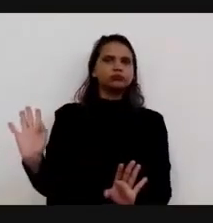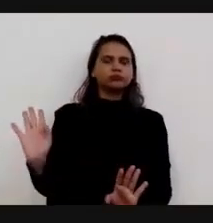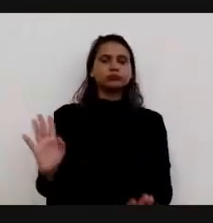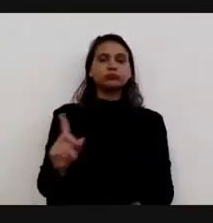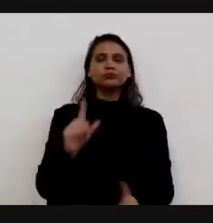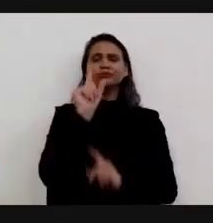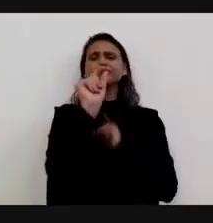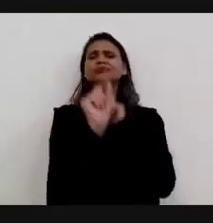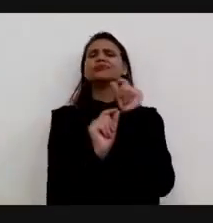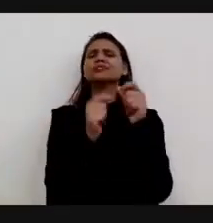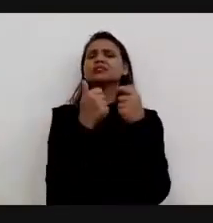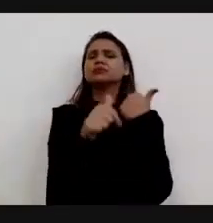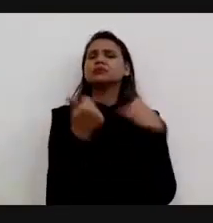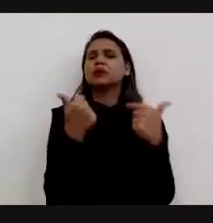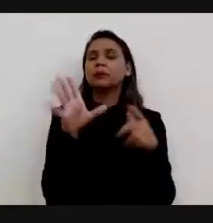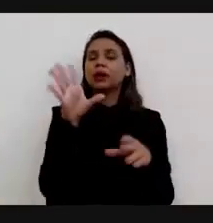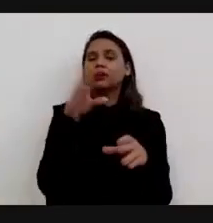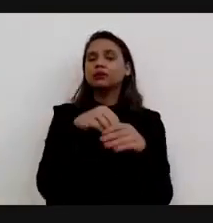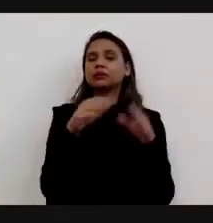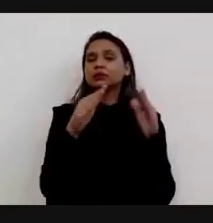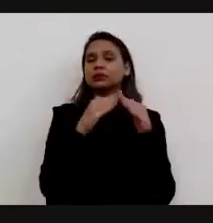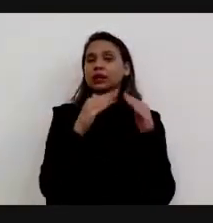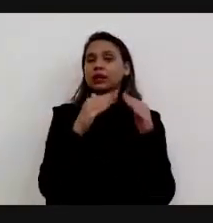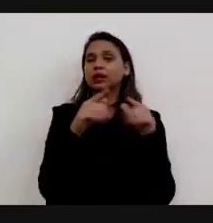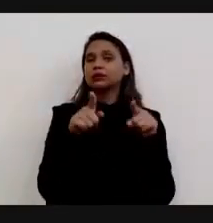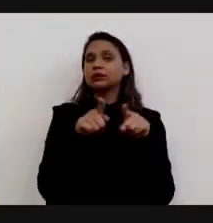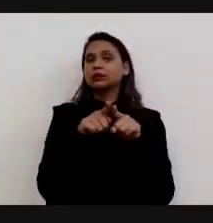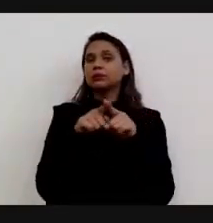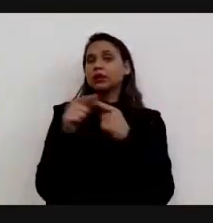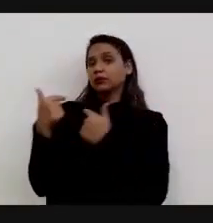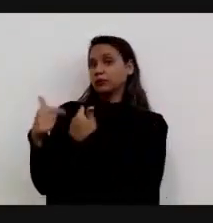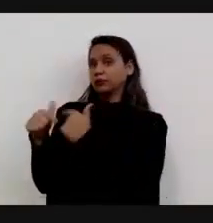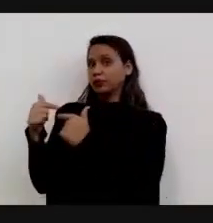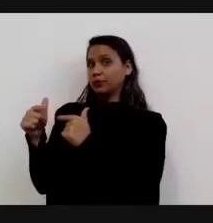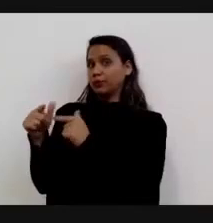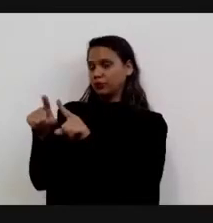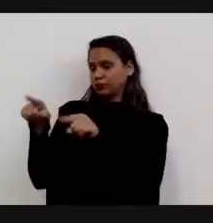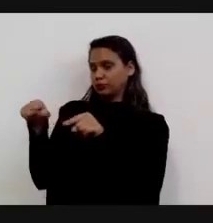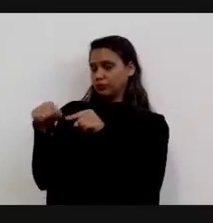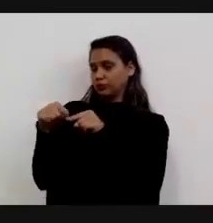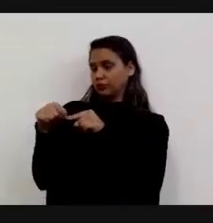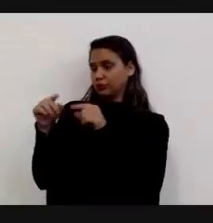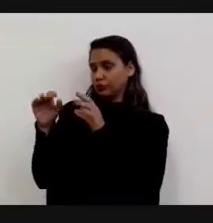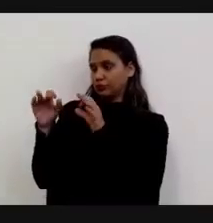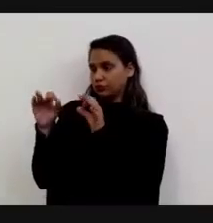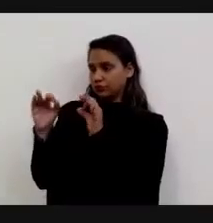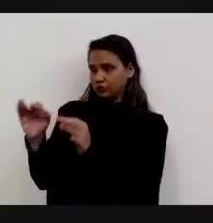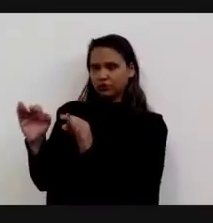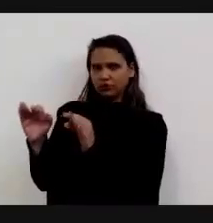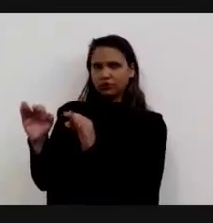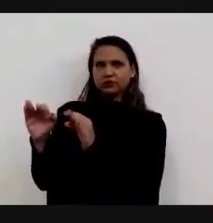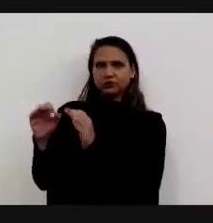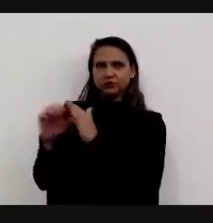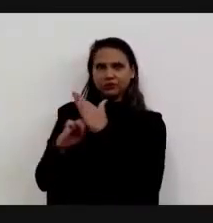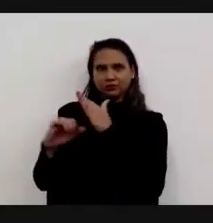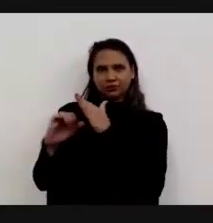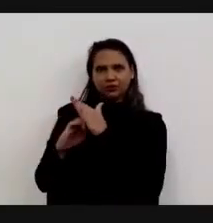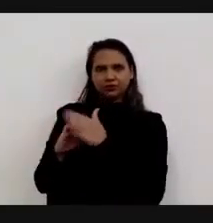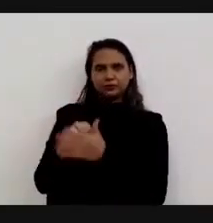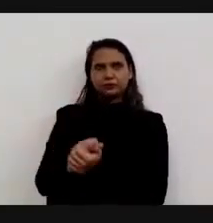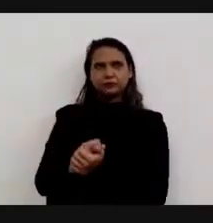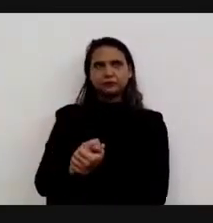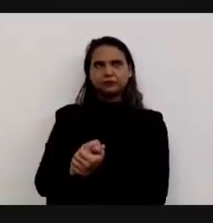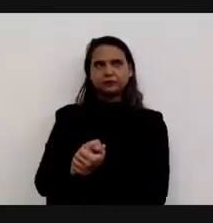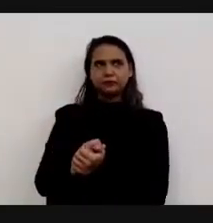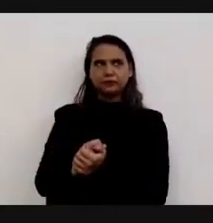que é o trabalho em casa? O que é o trabalho no local devido daquela empresa ou daquela organização?